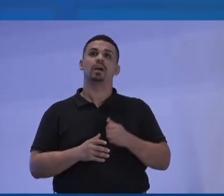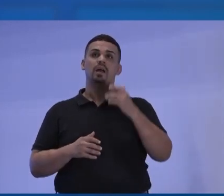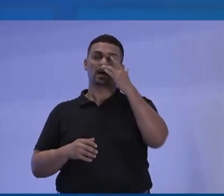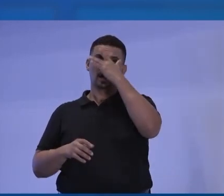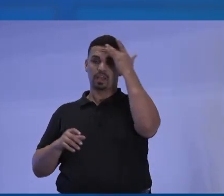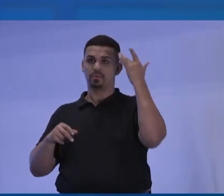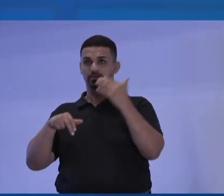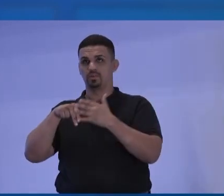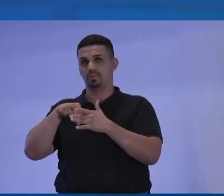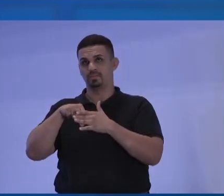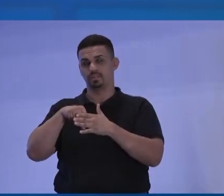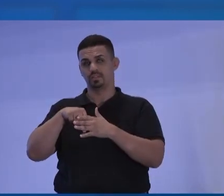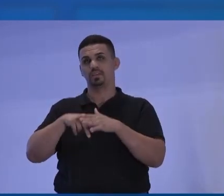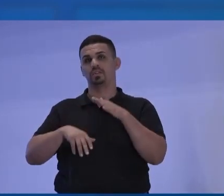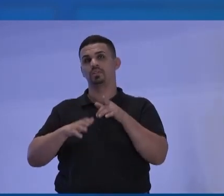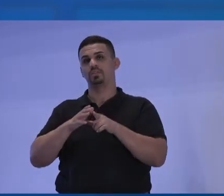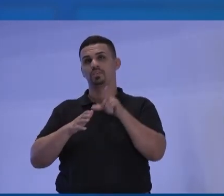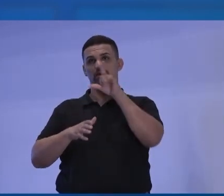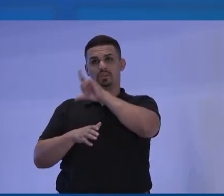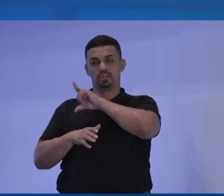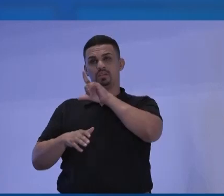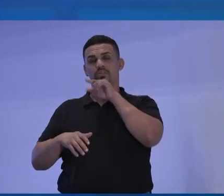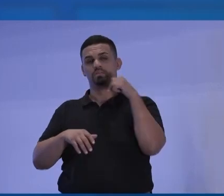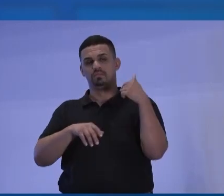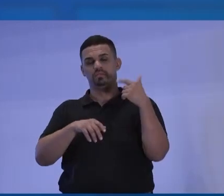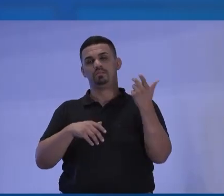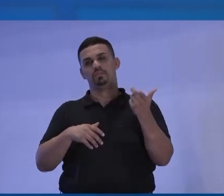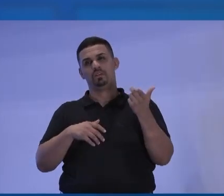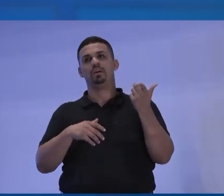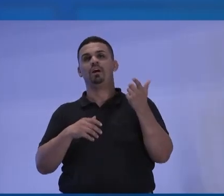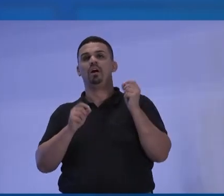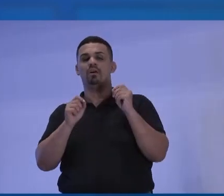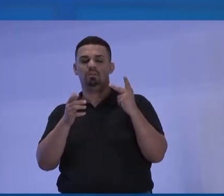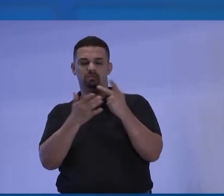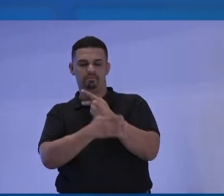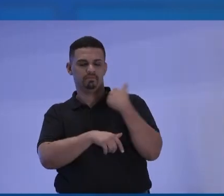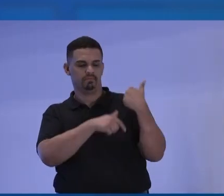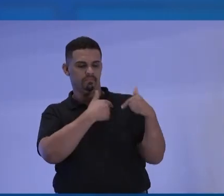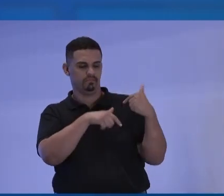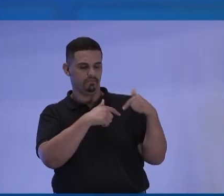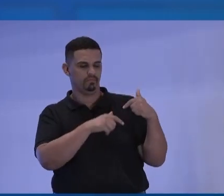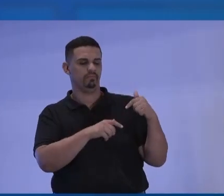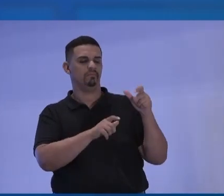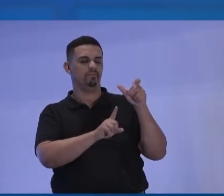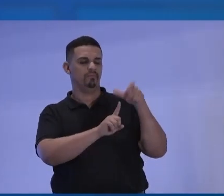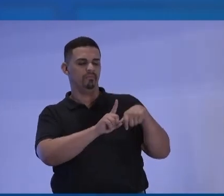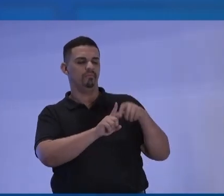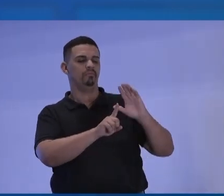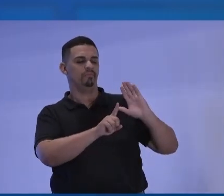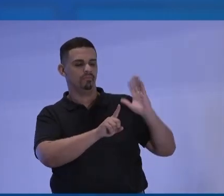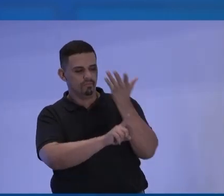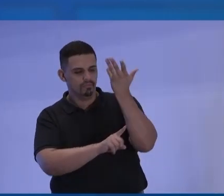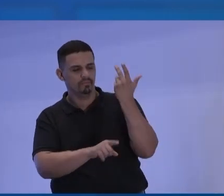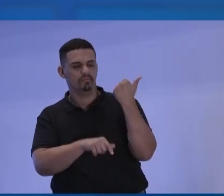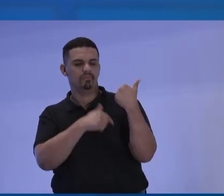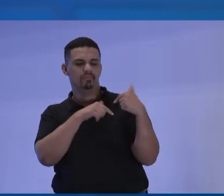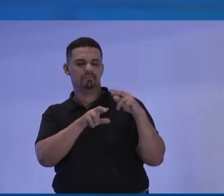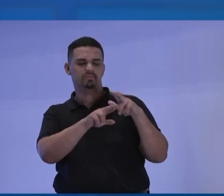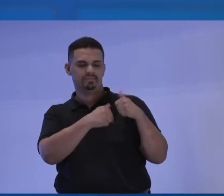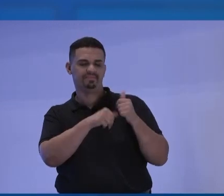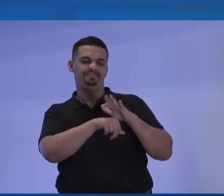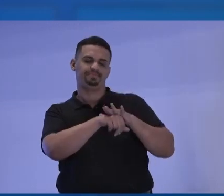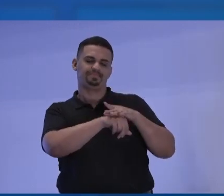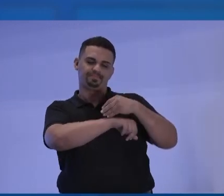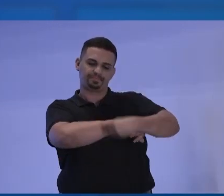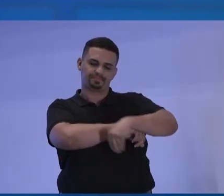paciente precocemente do trabalho, elas também limitam a vida social desse paciente. Além disso, ainda